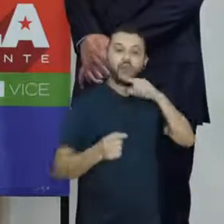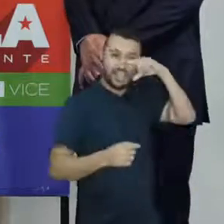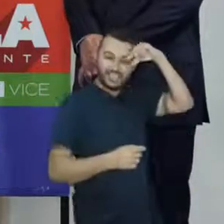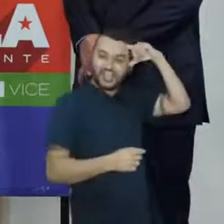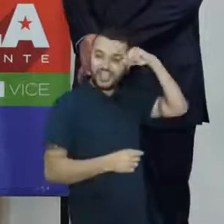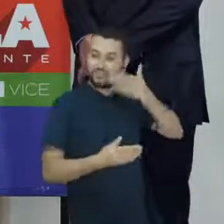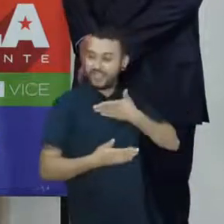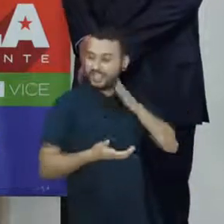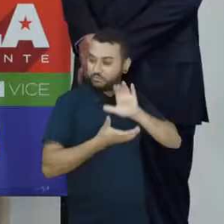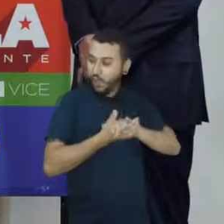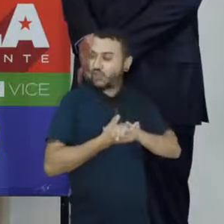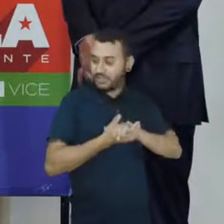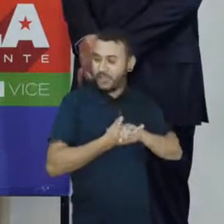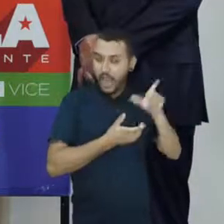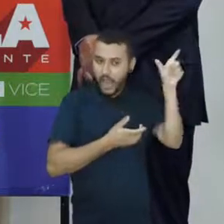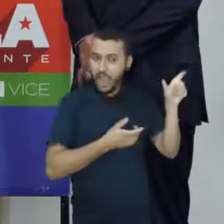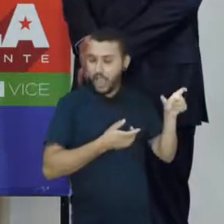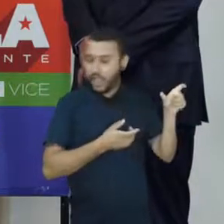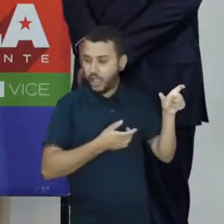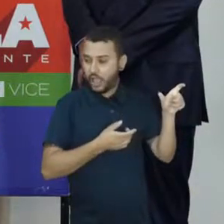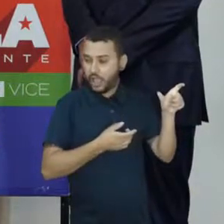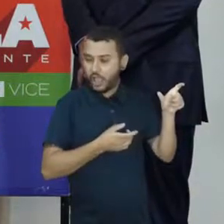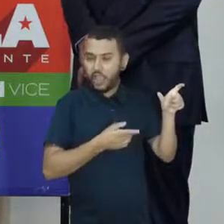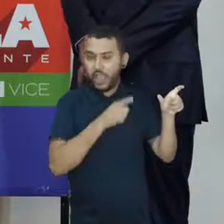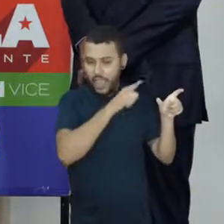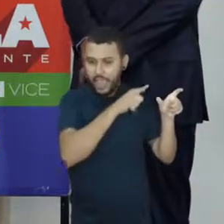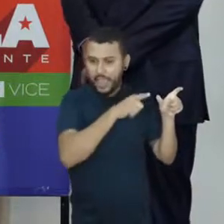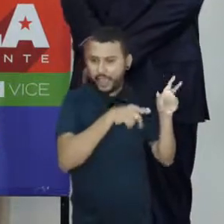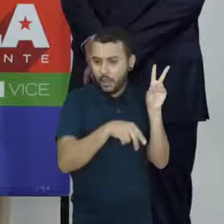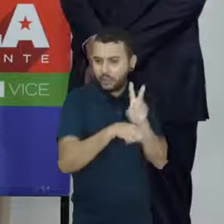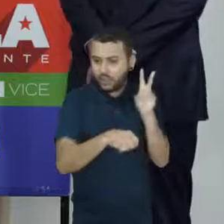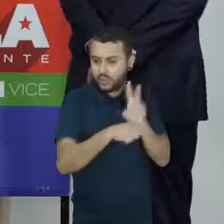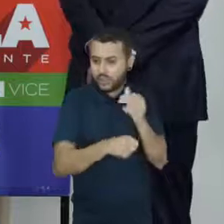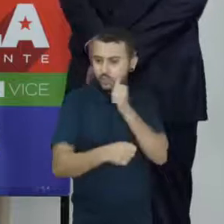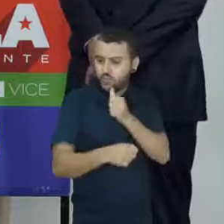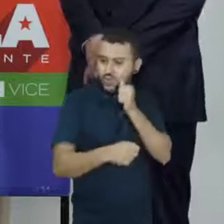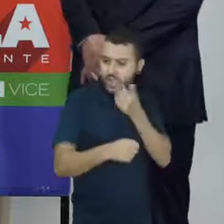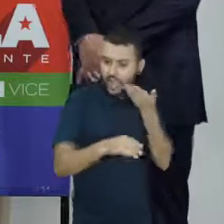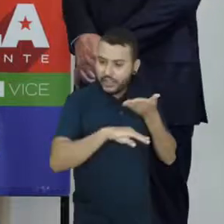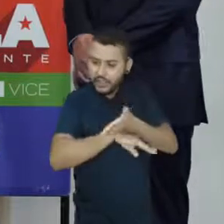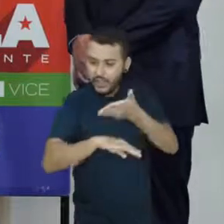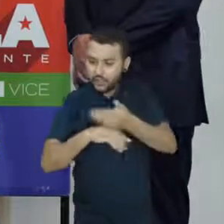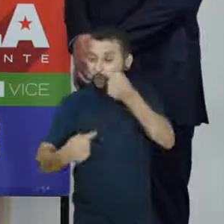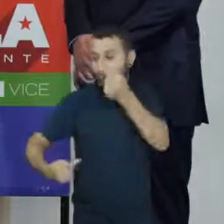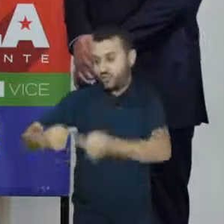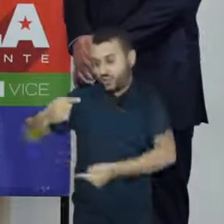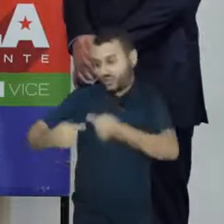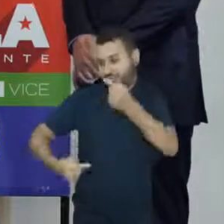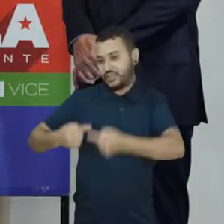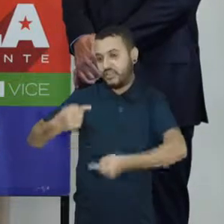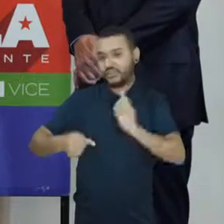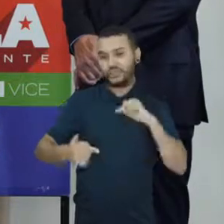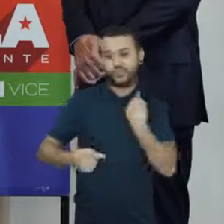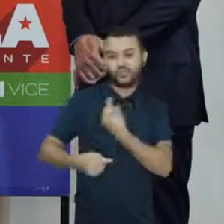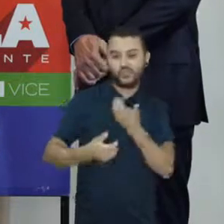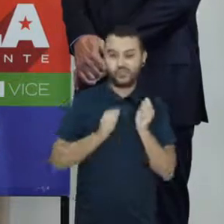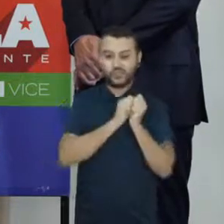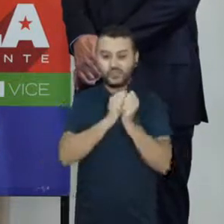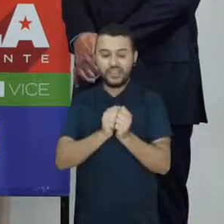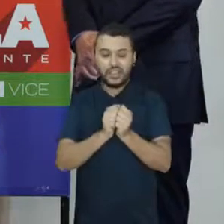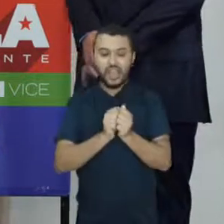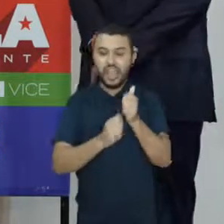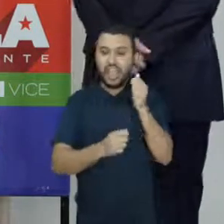ela é defensora da participação das mulheres na política. Espero que, enquanto eu tiver candidata, ela não queira disputar